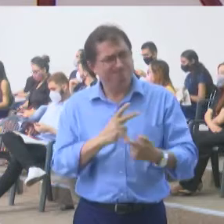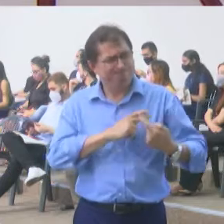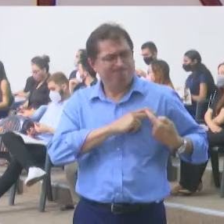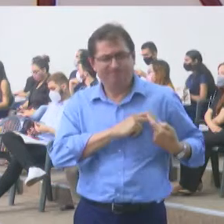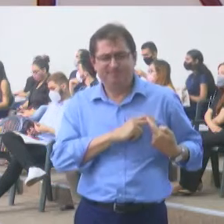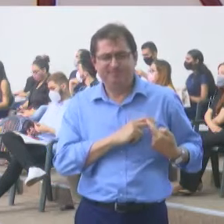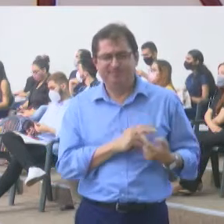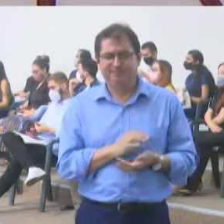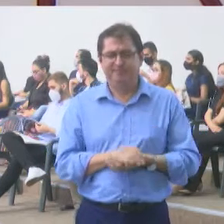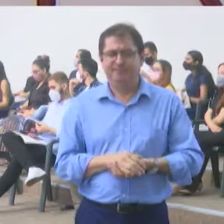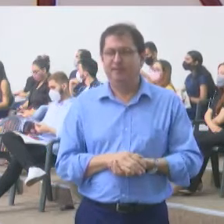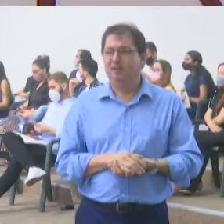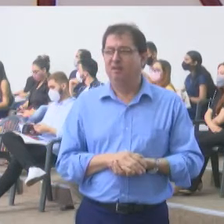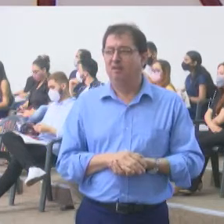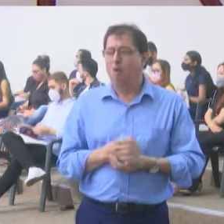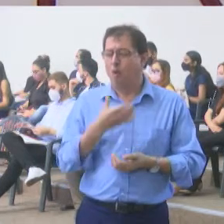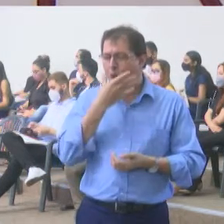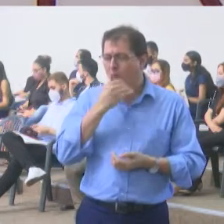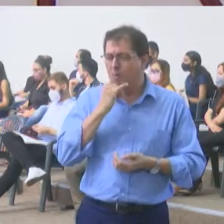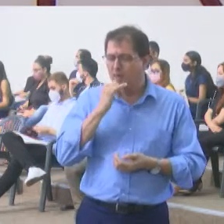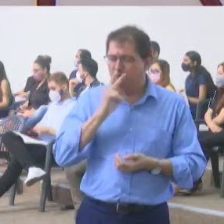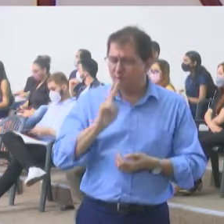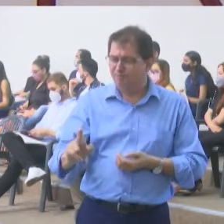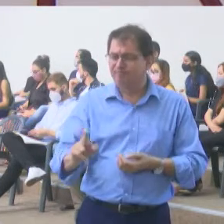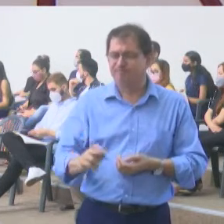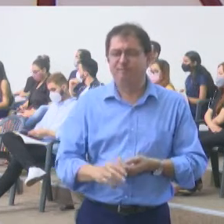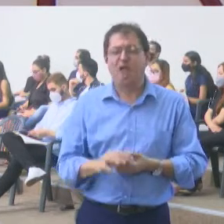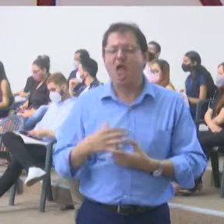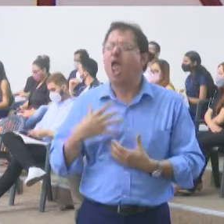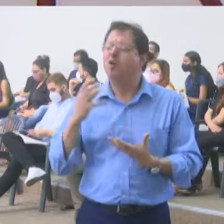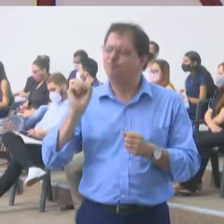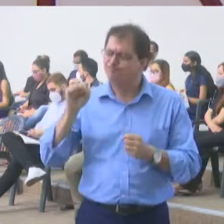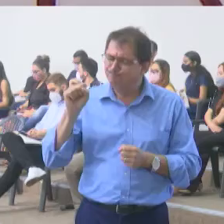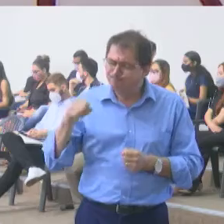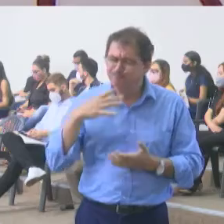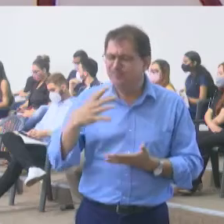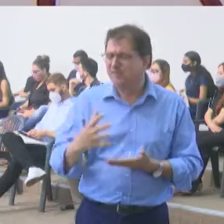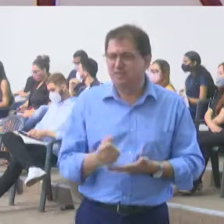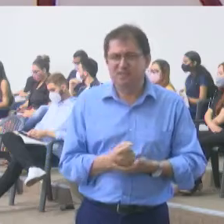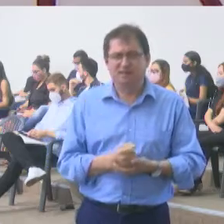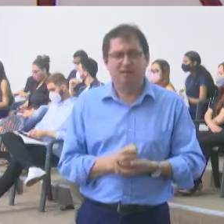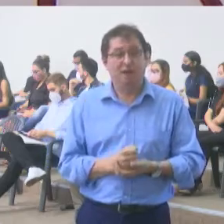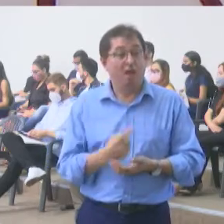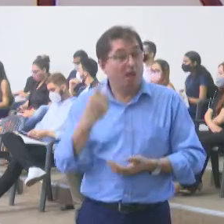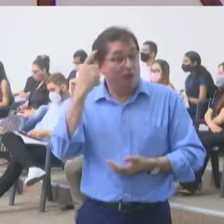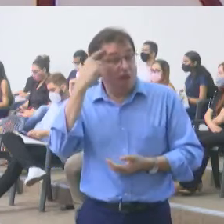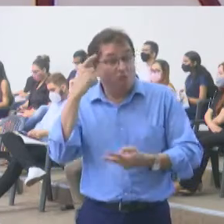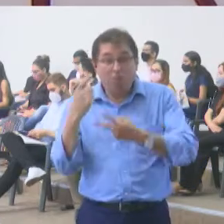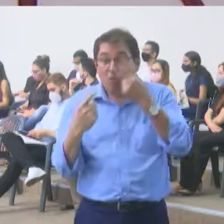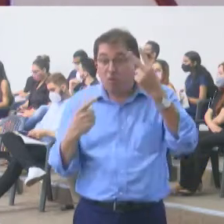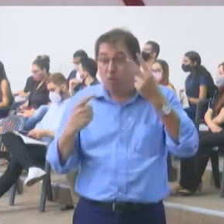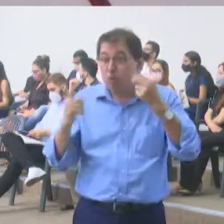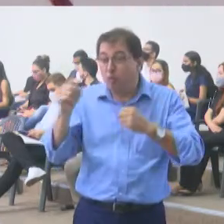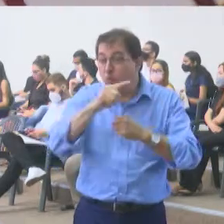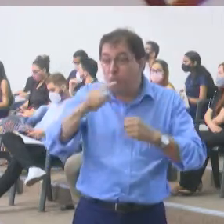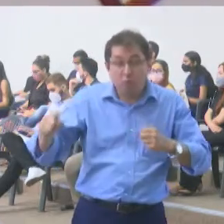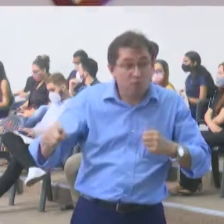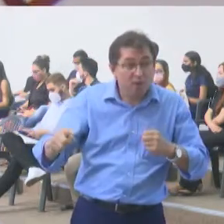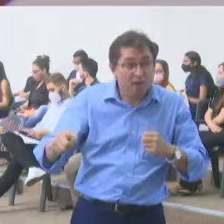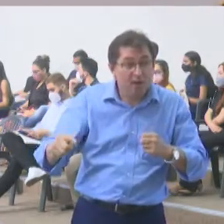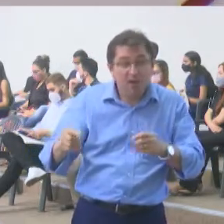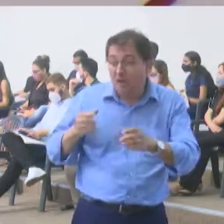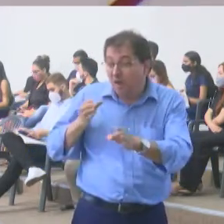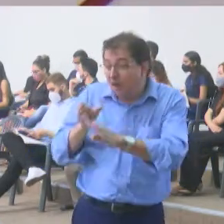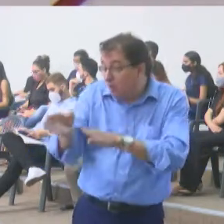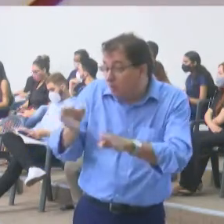A sangue frio ele já responde: eu resgatarei. Ele não pensa, ele não consulta a família, carne, sangue, espírito,